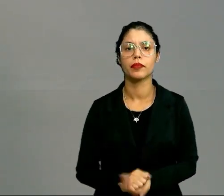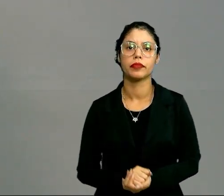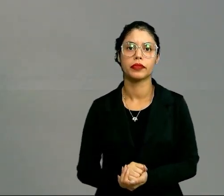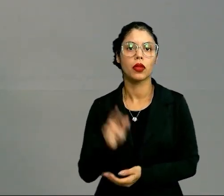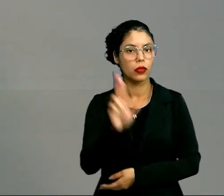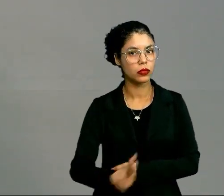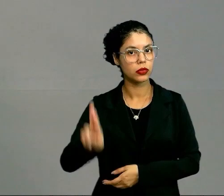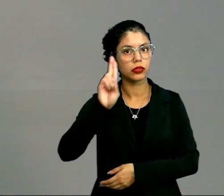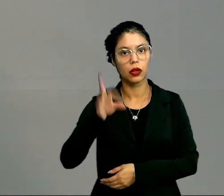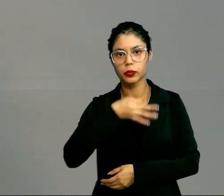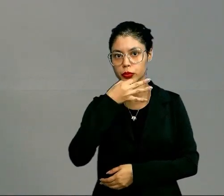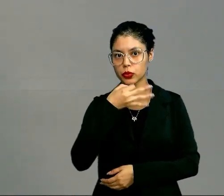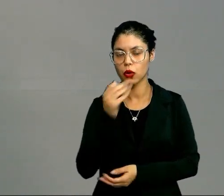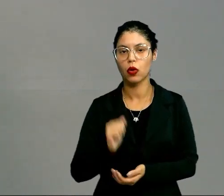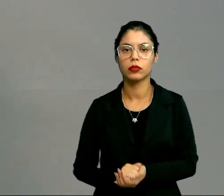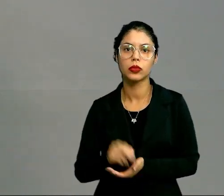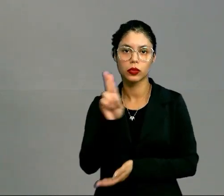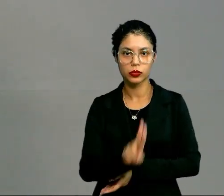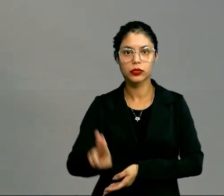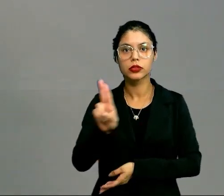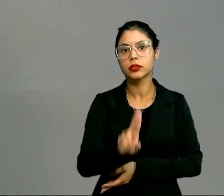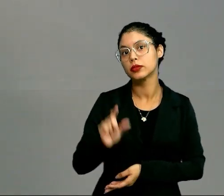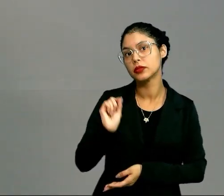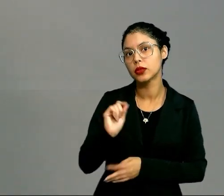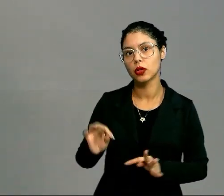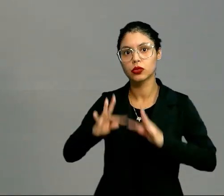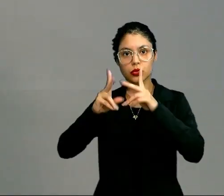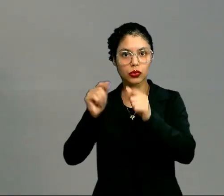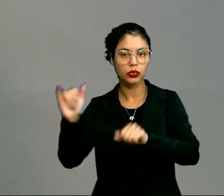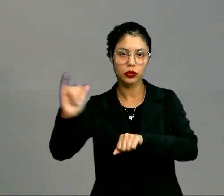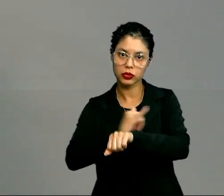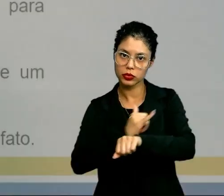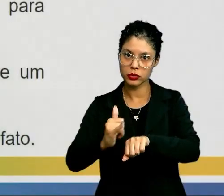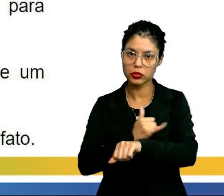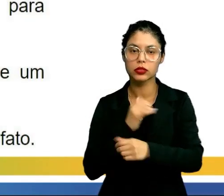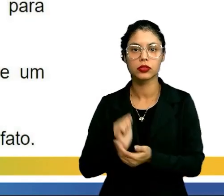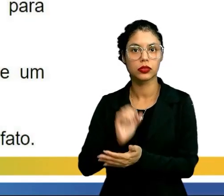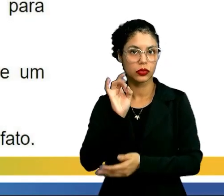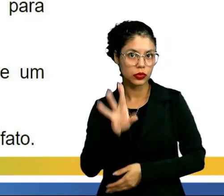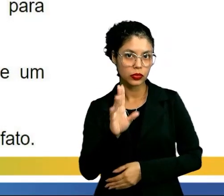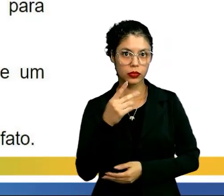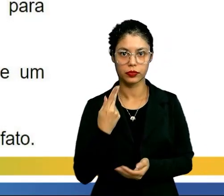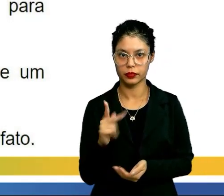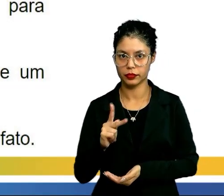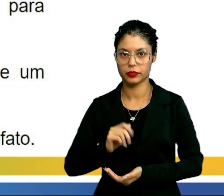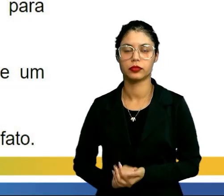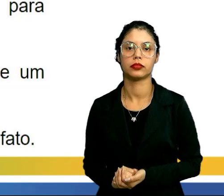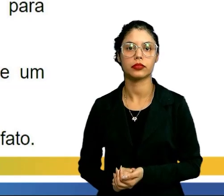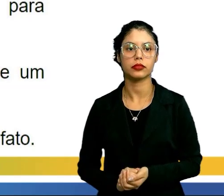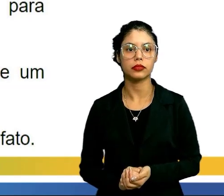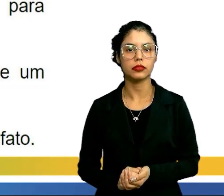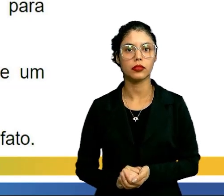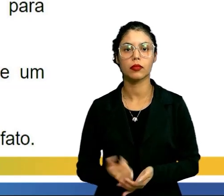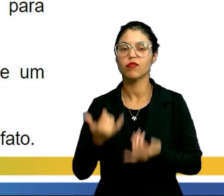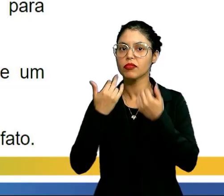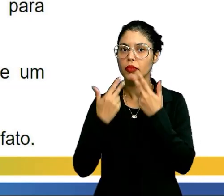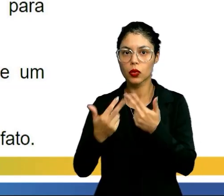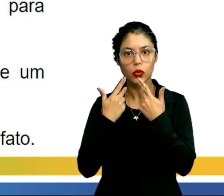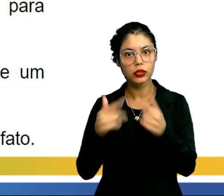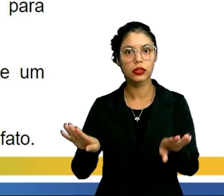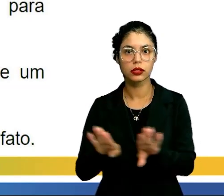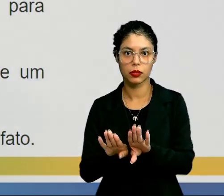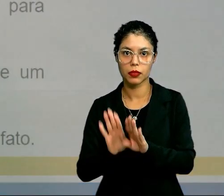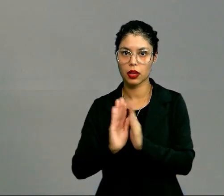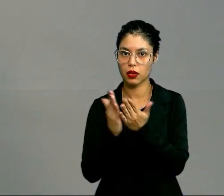utilizar o argumento e, como pano de fundo, eu utilizaria todas essas estratégias ou somente uma delas, que seria a notícia, o filme, o livro